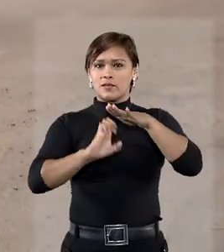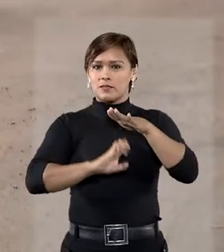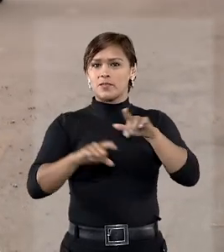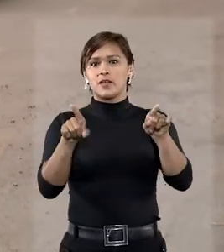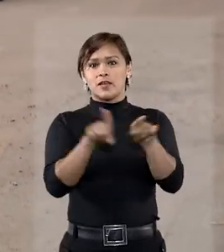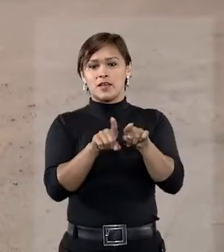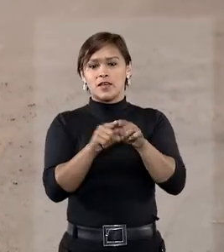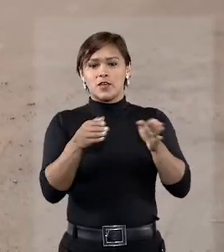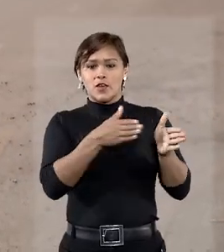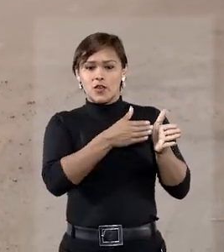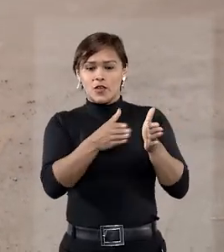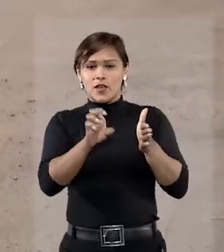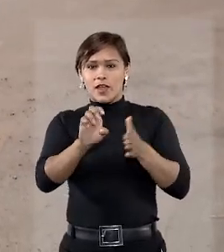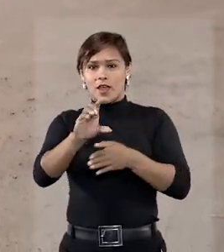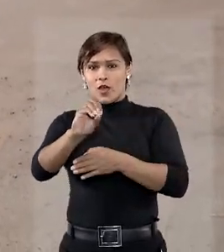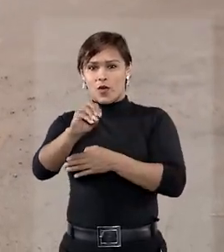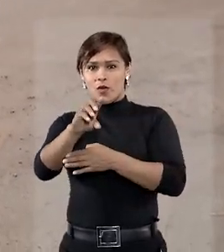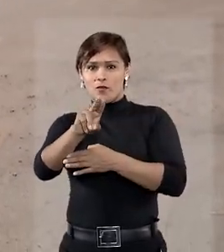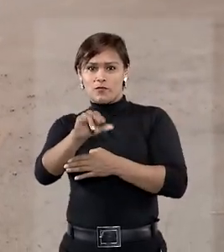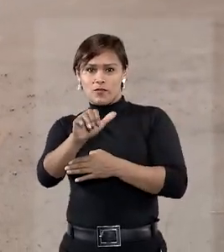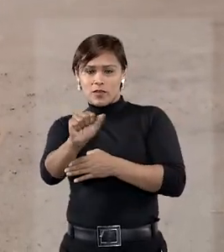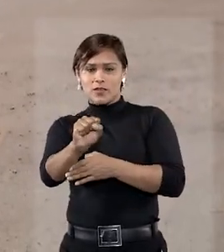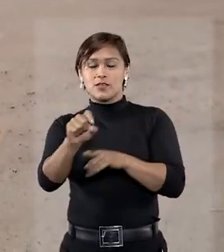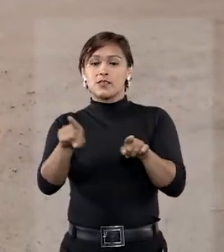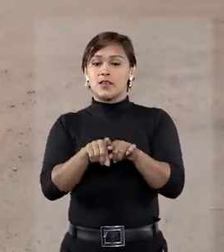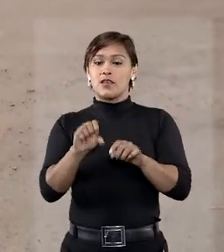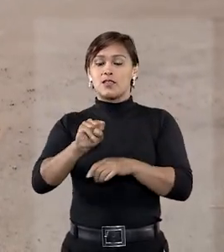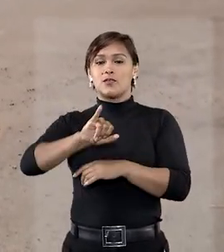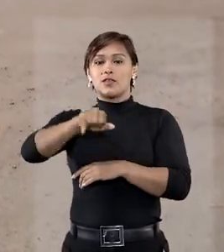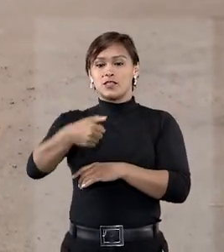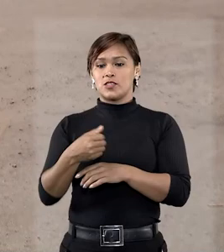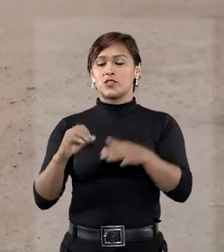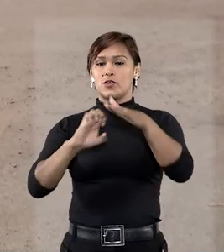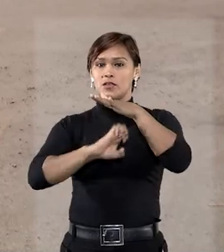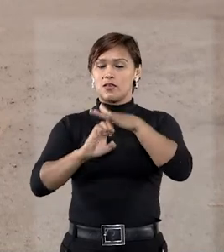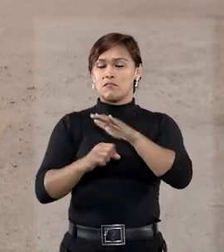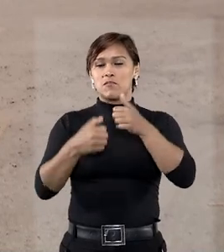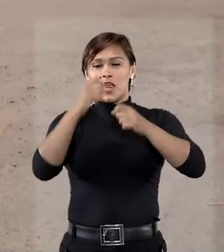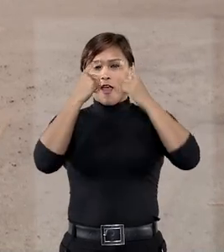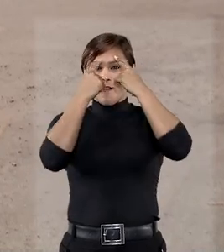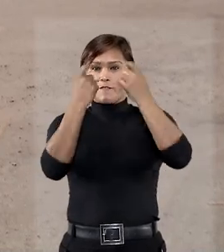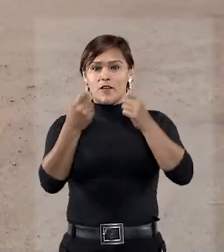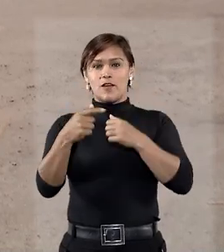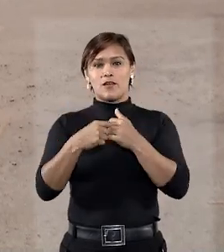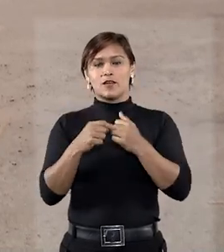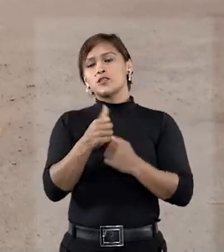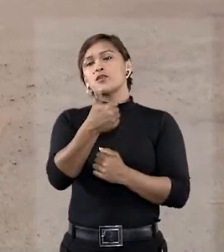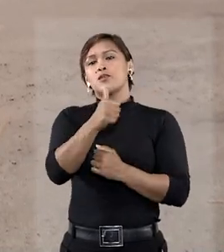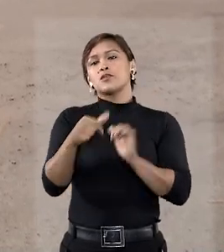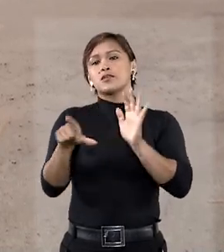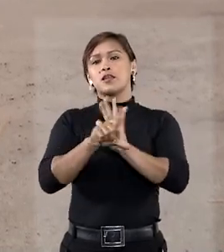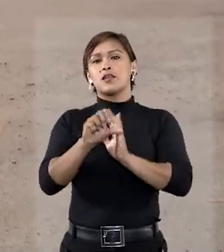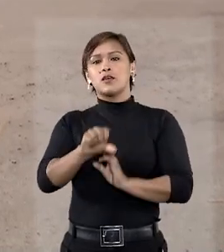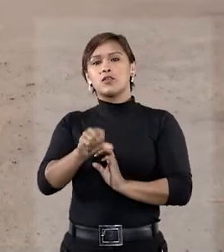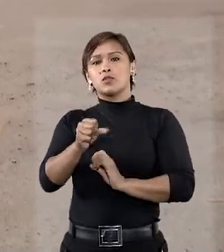concessionária Ecovias dos Imigrantes S.A. No STJ, a Ecovias alegou violação ao artigo 11 da